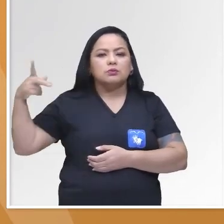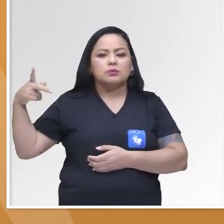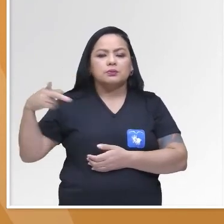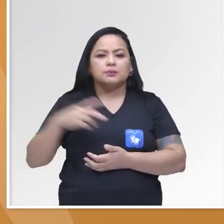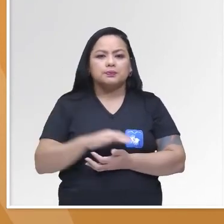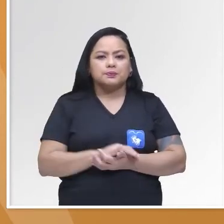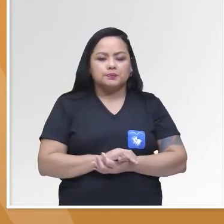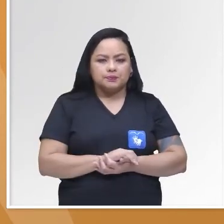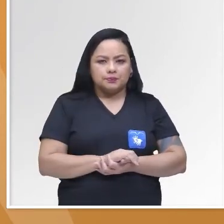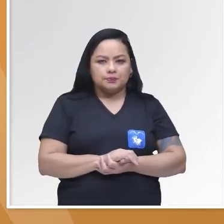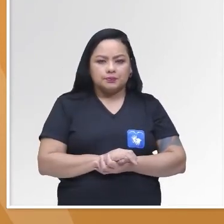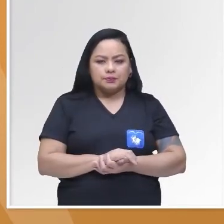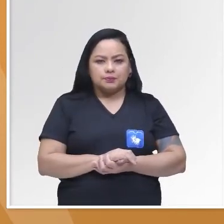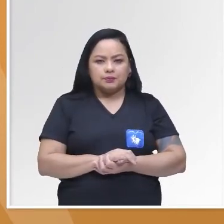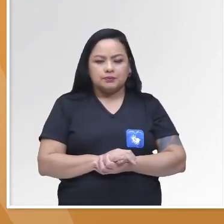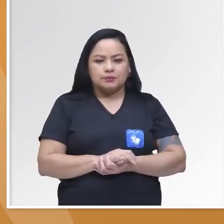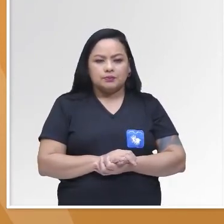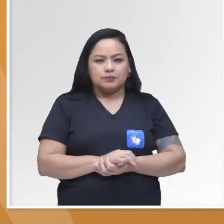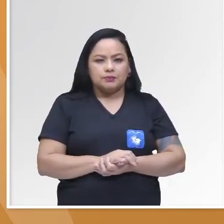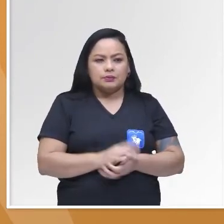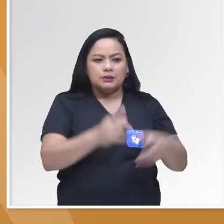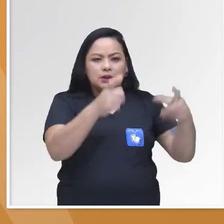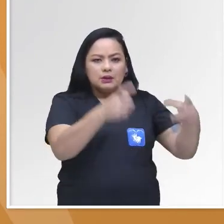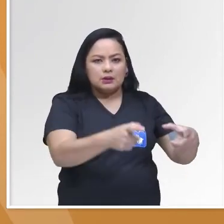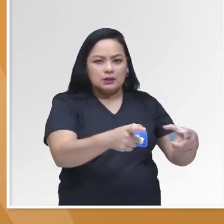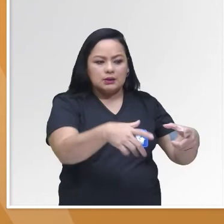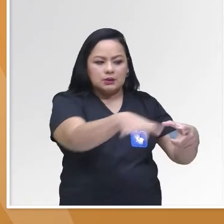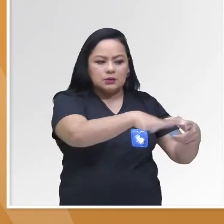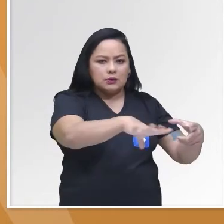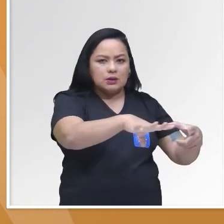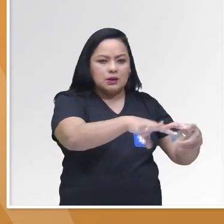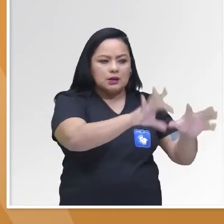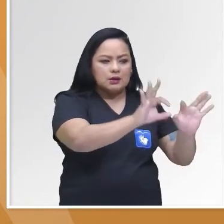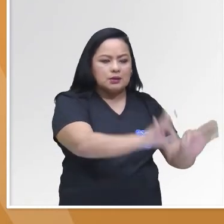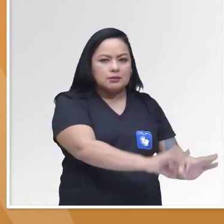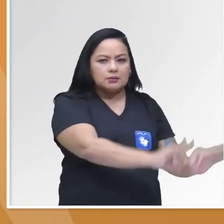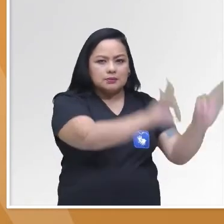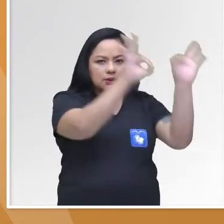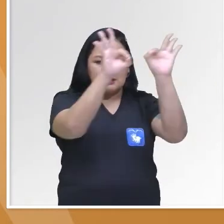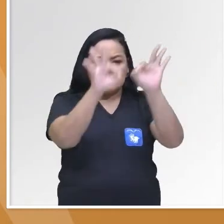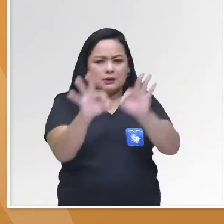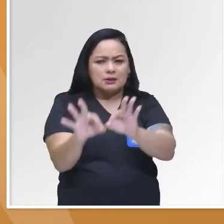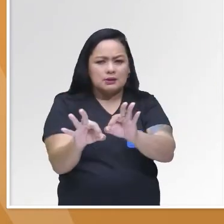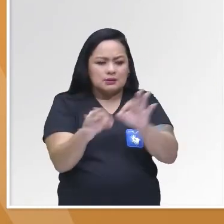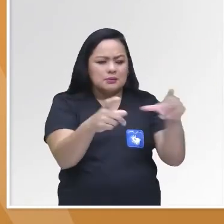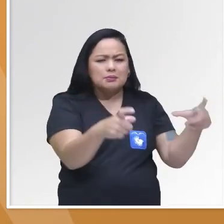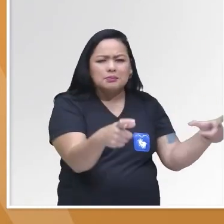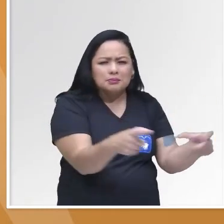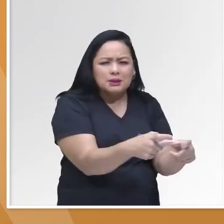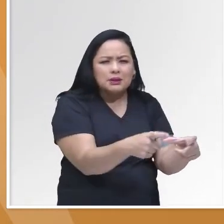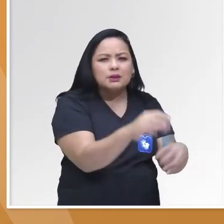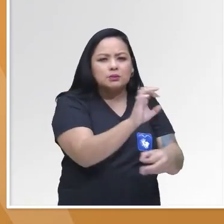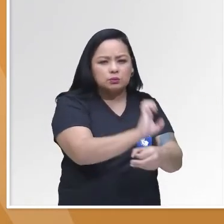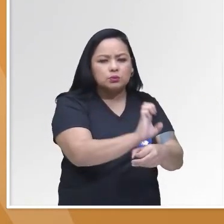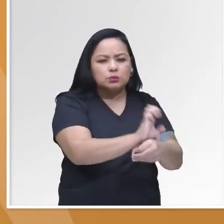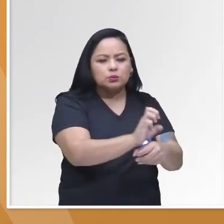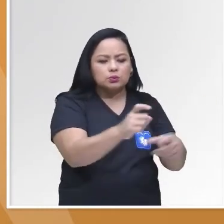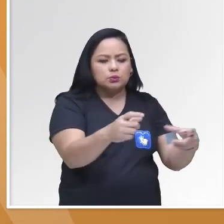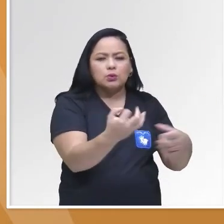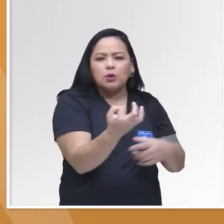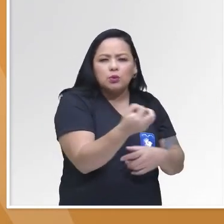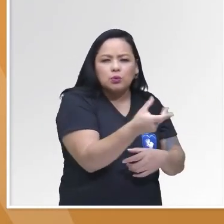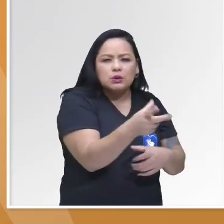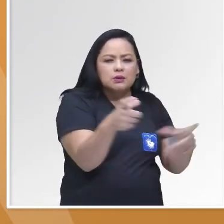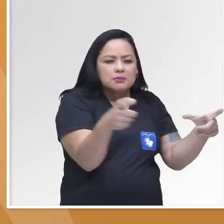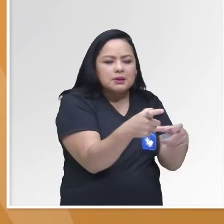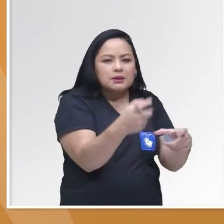políticas. Saiu daquele âmbito pequeno de uma cidade-estado para um pequeno número de